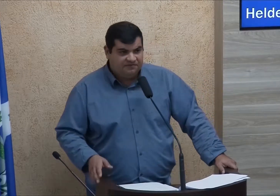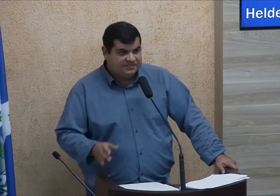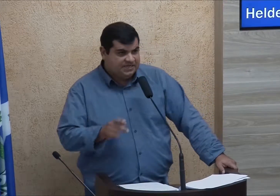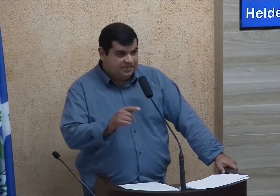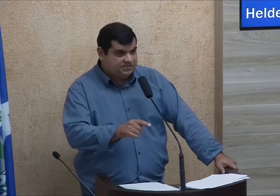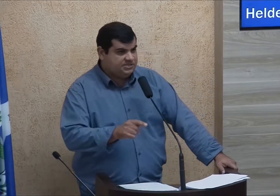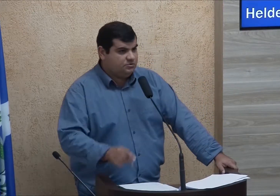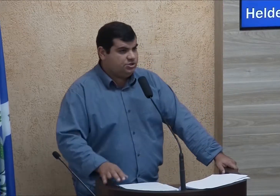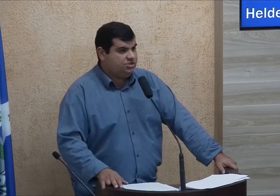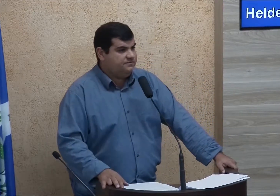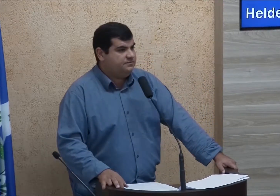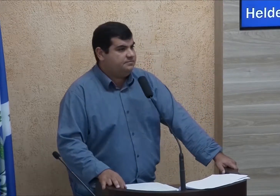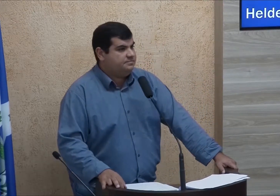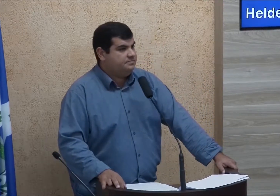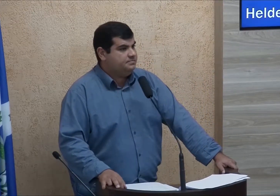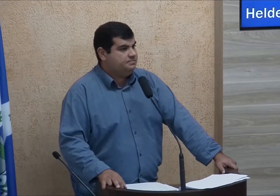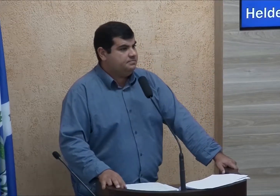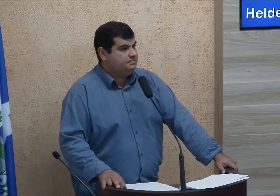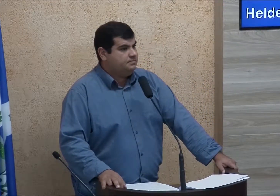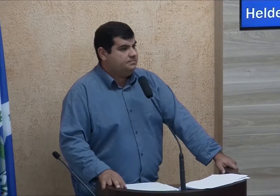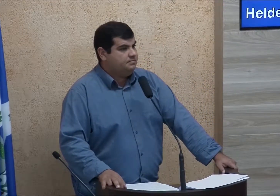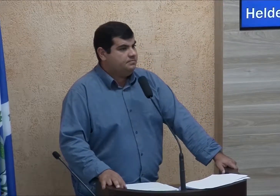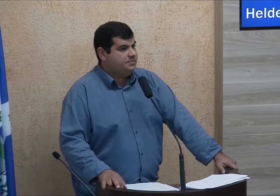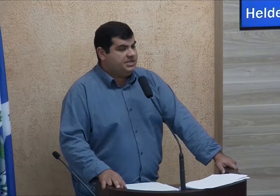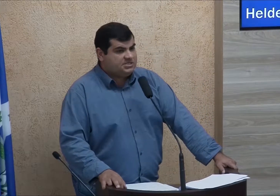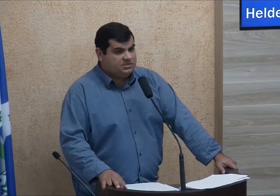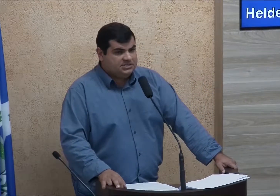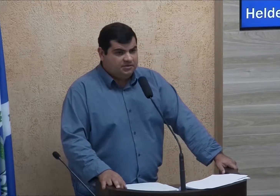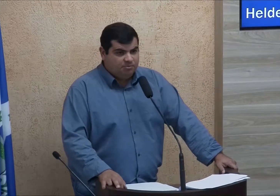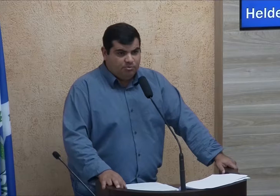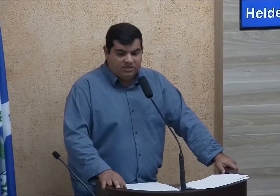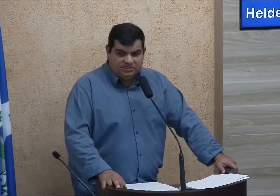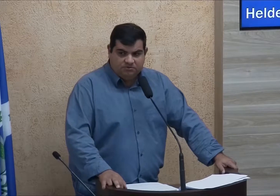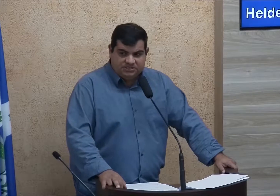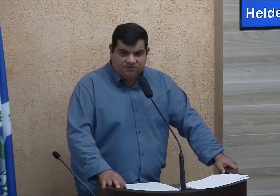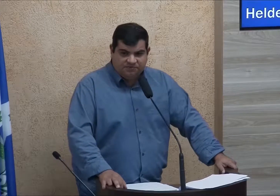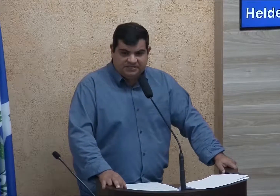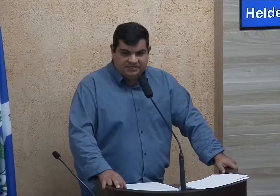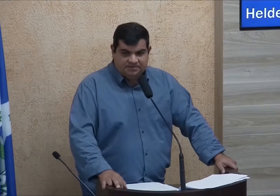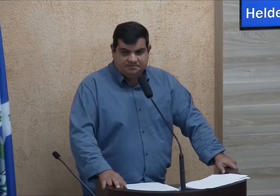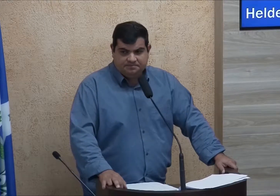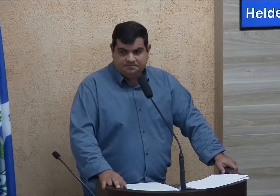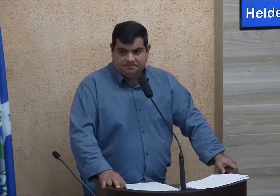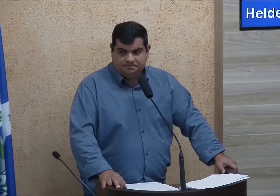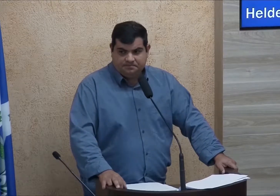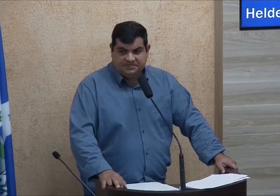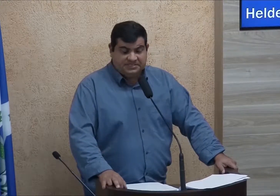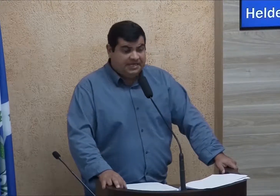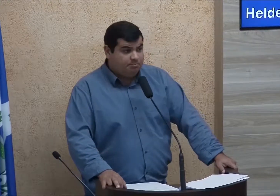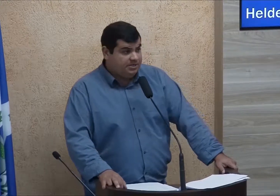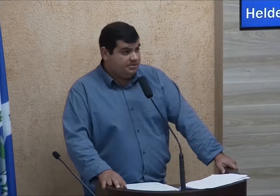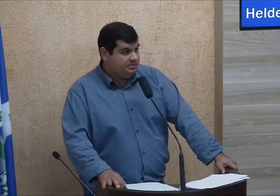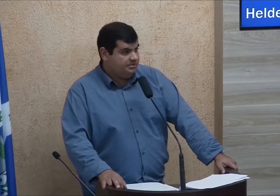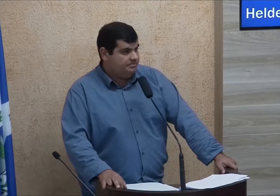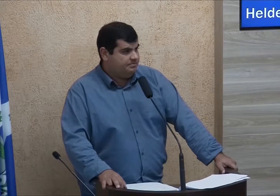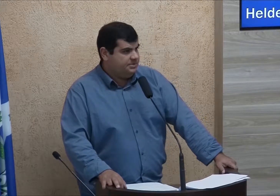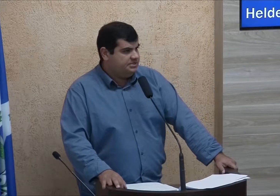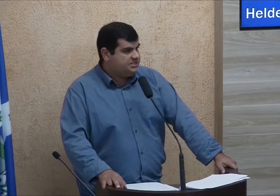Para que fiscalize o executivo. E esse é o anseio da população, e isso eu vou fazer.